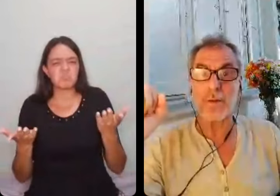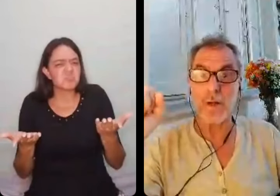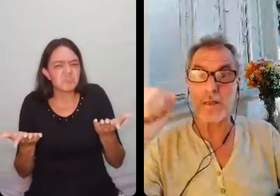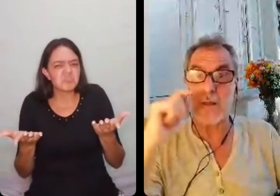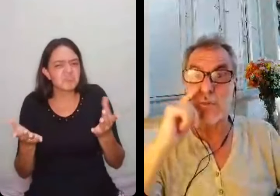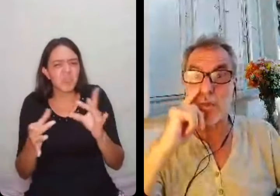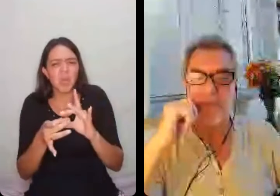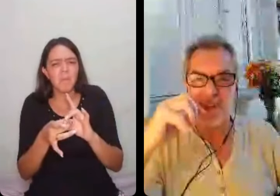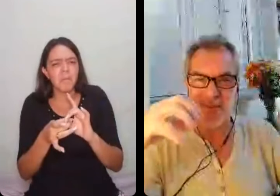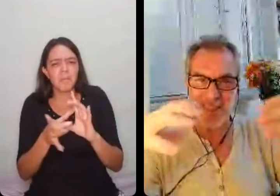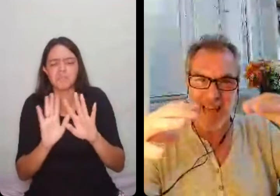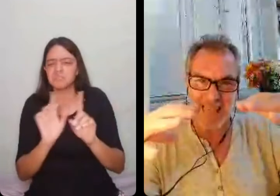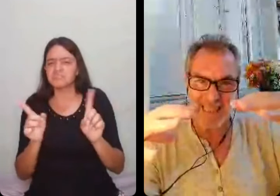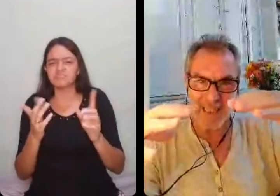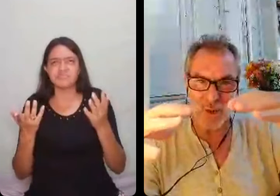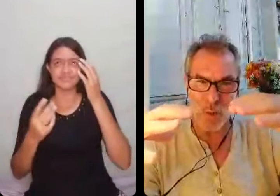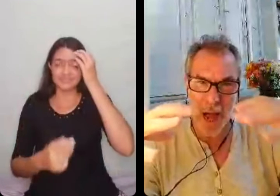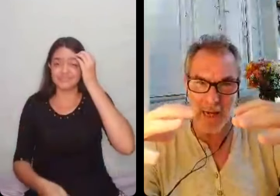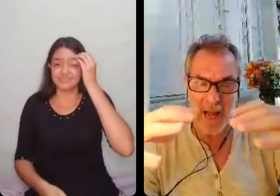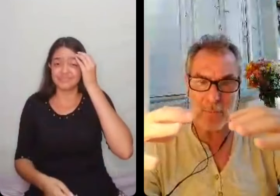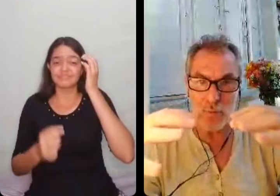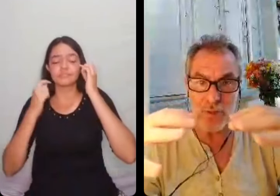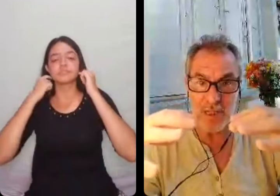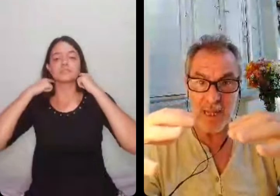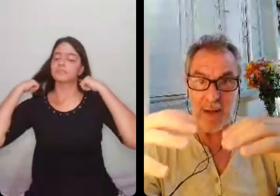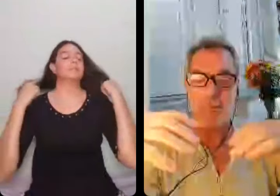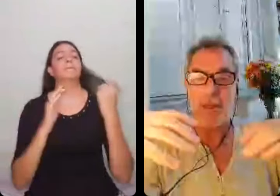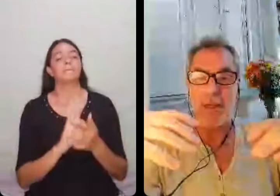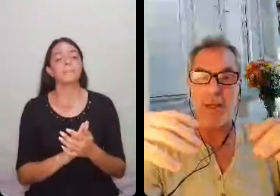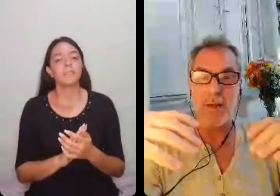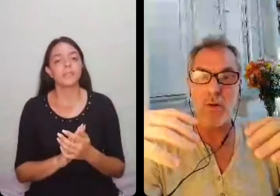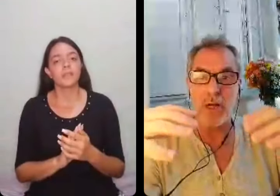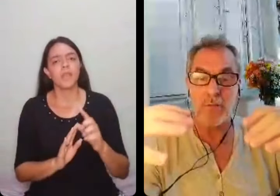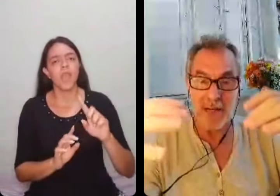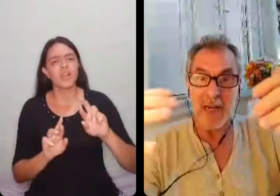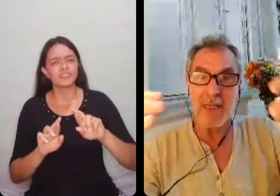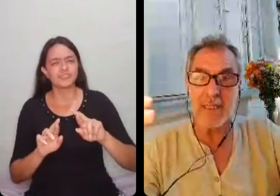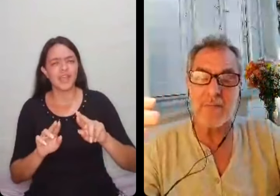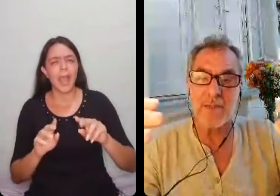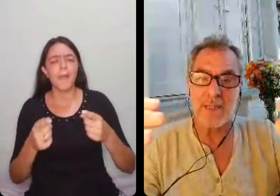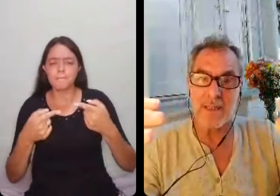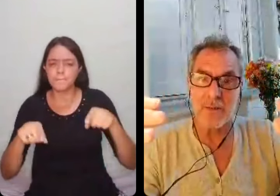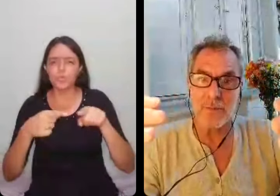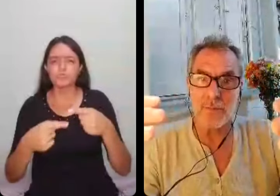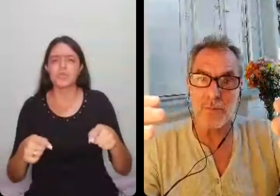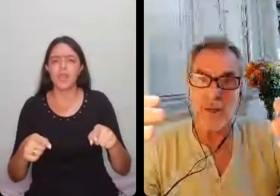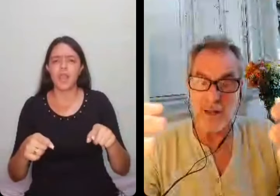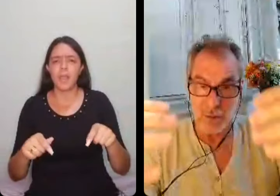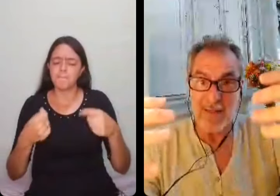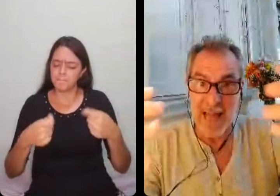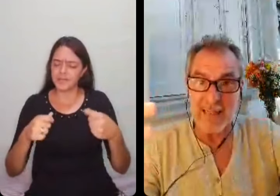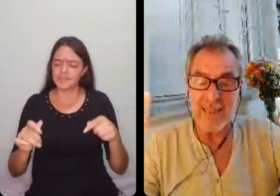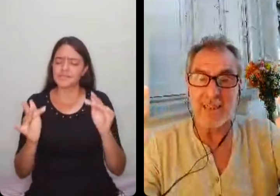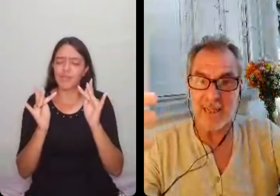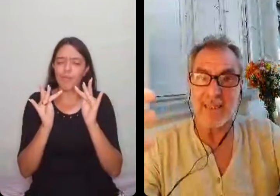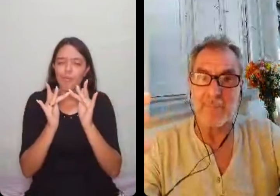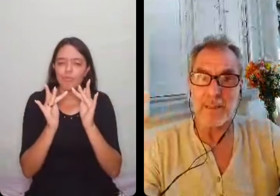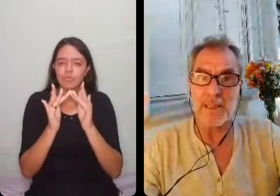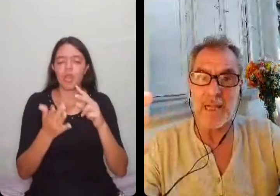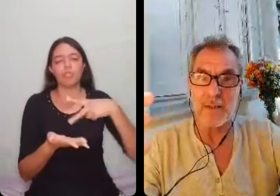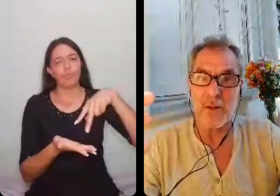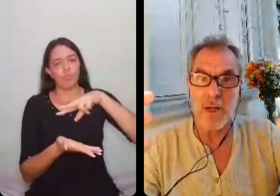Isso traduz, em vez de acentuar a música, o que a bailarina está fazendo, o que a dança